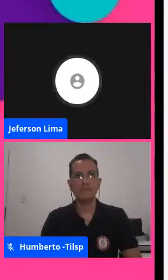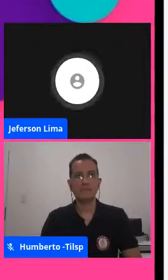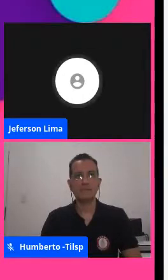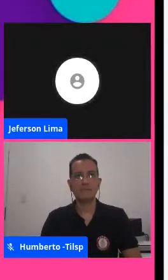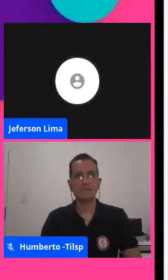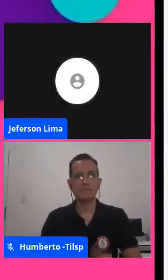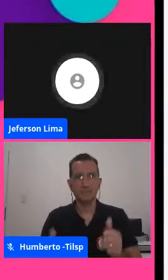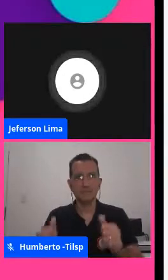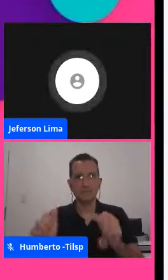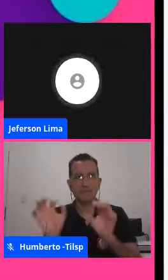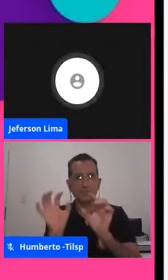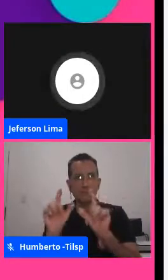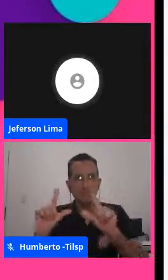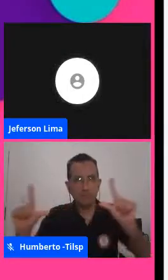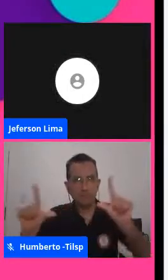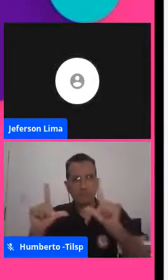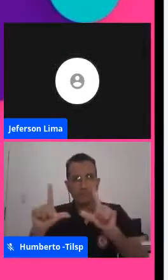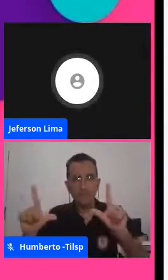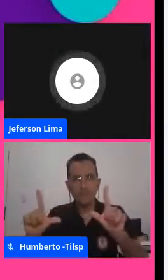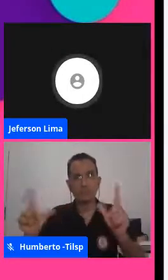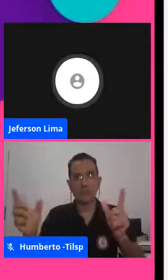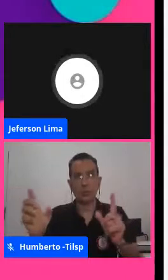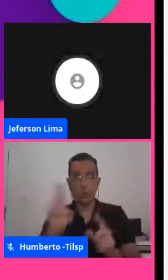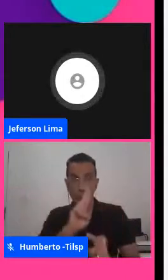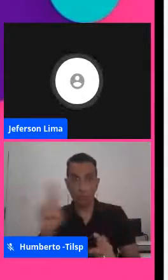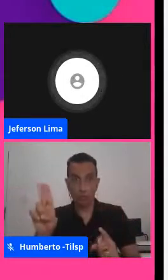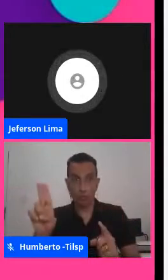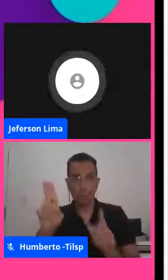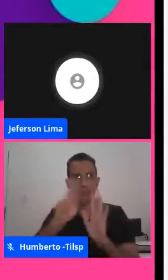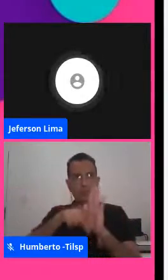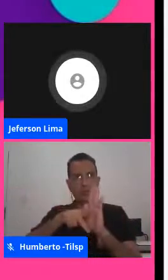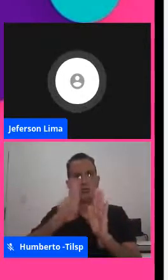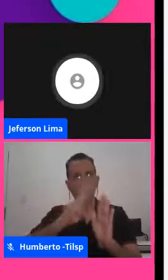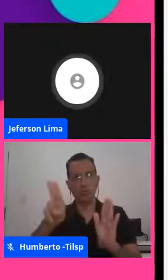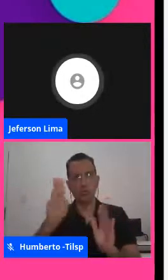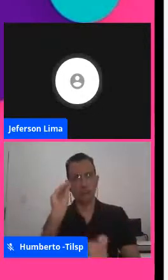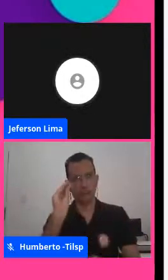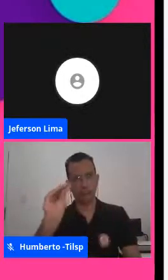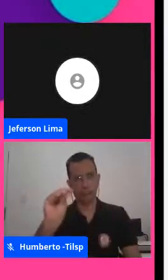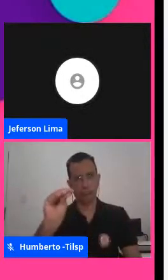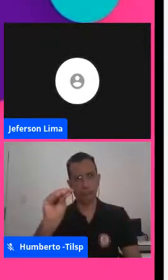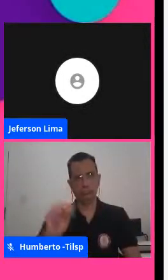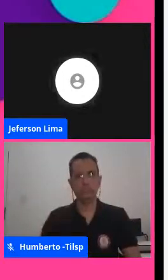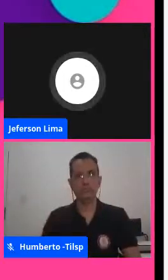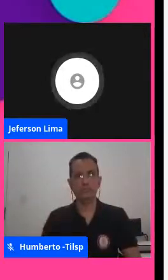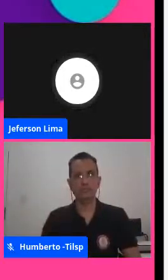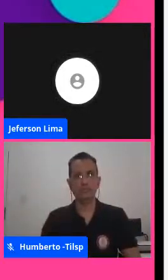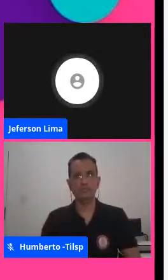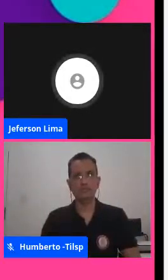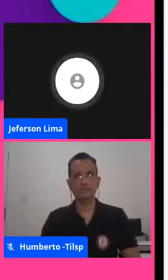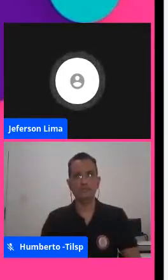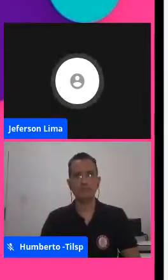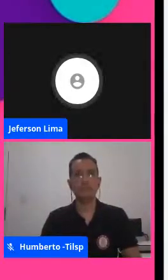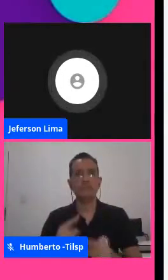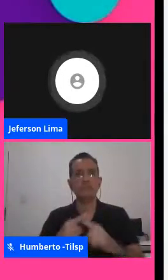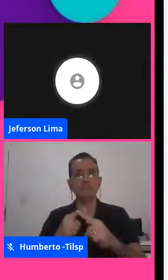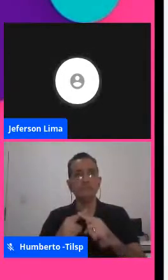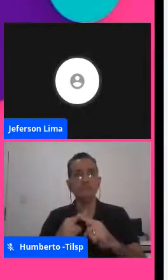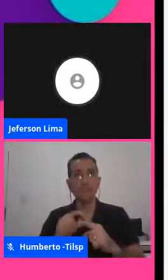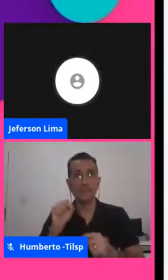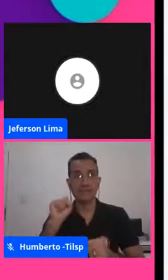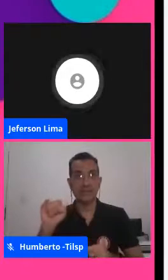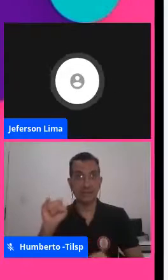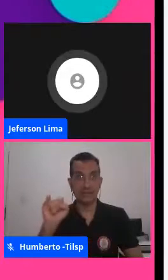Espero que seja o suficiente. A gente tem que dar um nome para o projeto. Primeira dica que eu dou: sempre dê um nome do projeto utilizando hífens. Por quê? Porque se você não utilizar